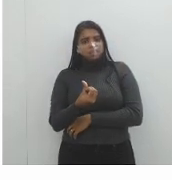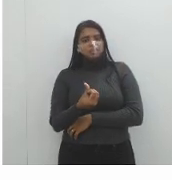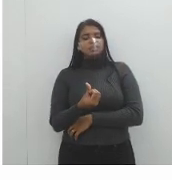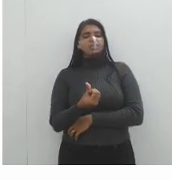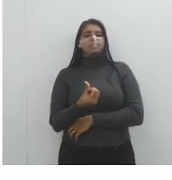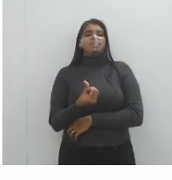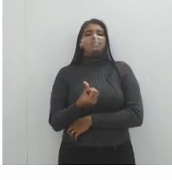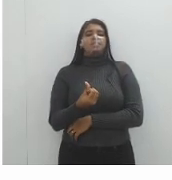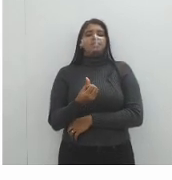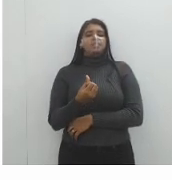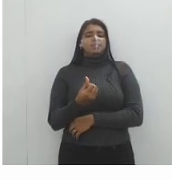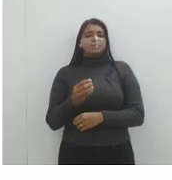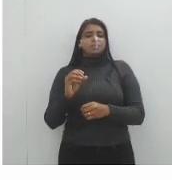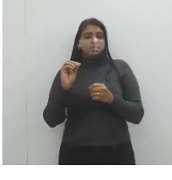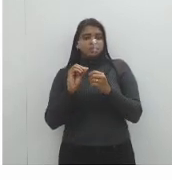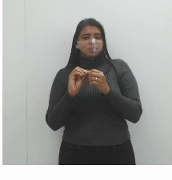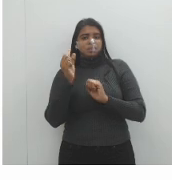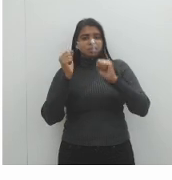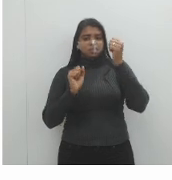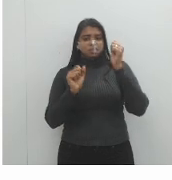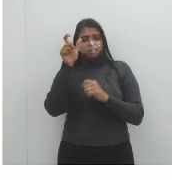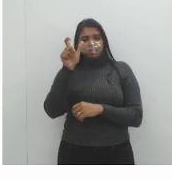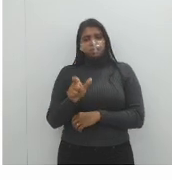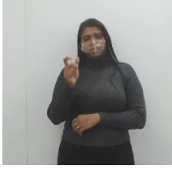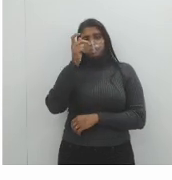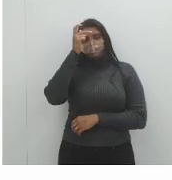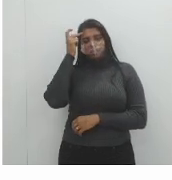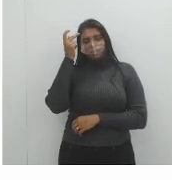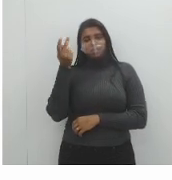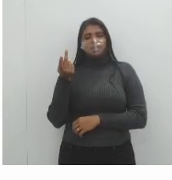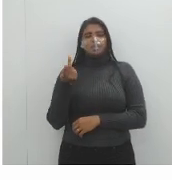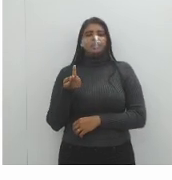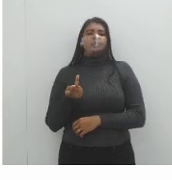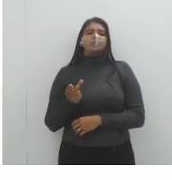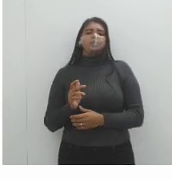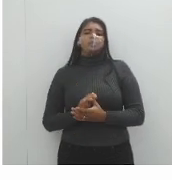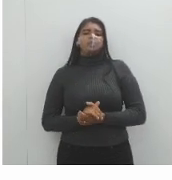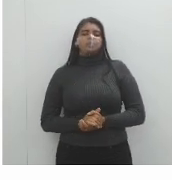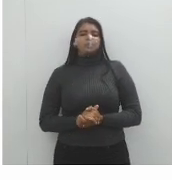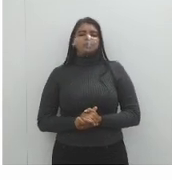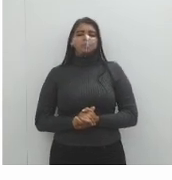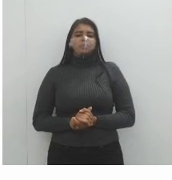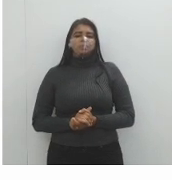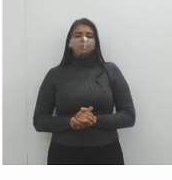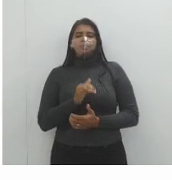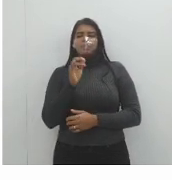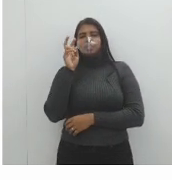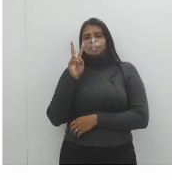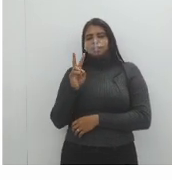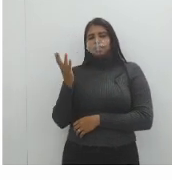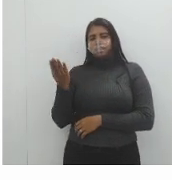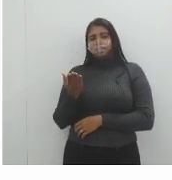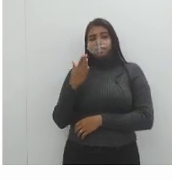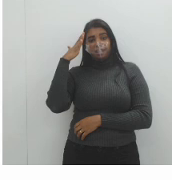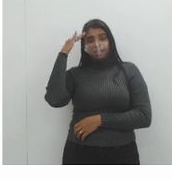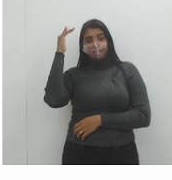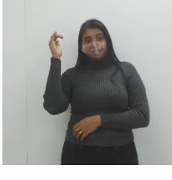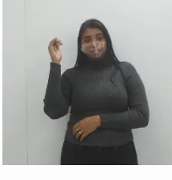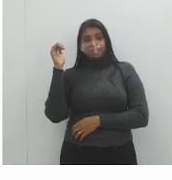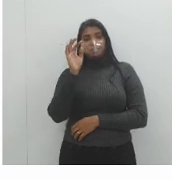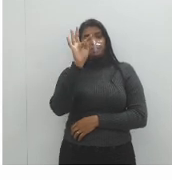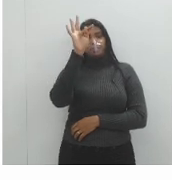foram fabricados pelo ser humano, foram sintetizados em laboratório. Aí a gente vai ver agora a famosa